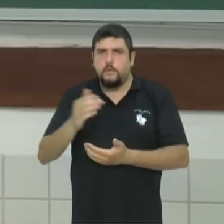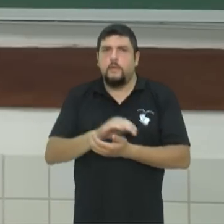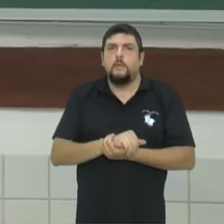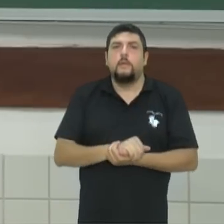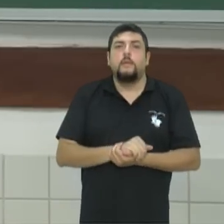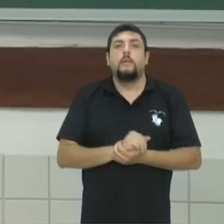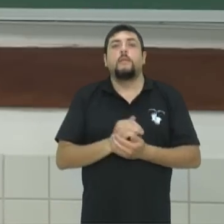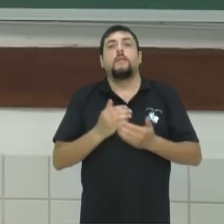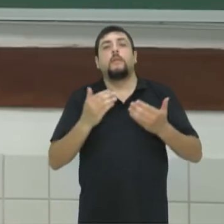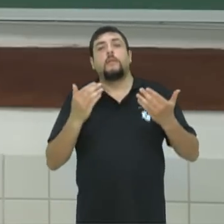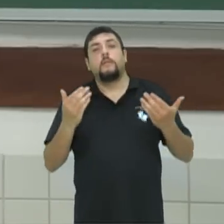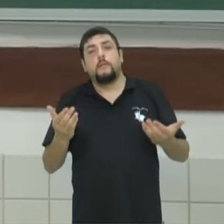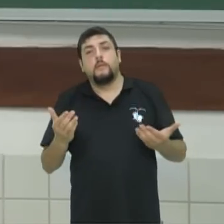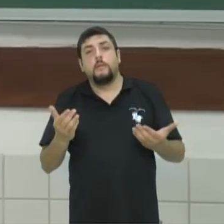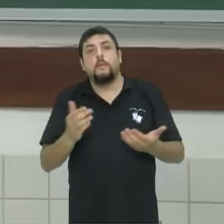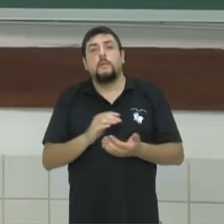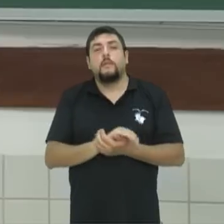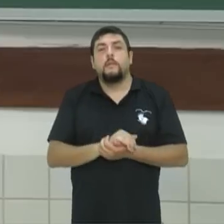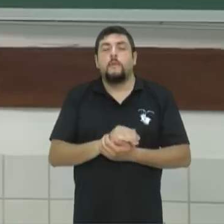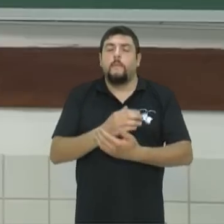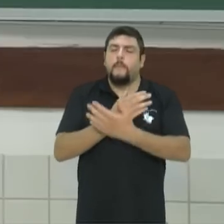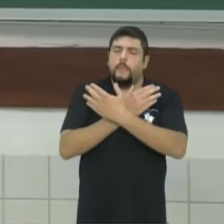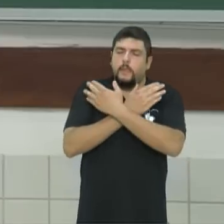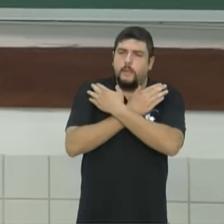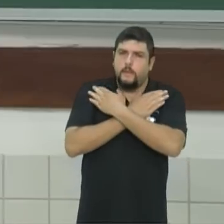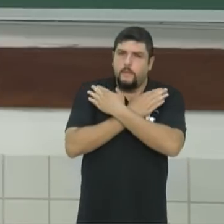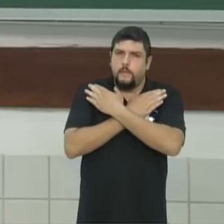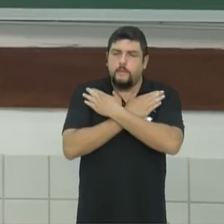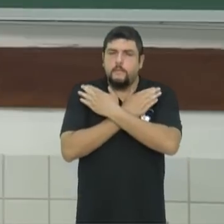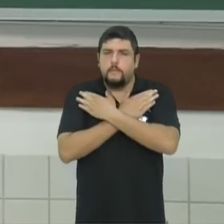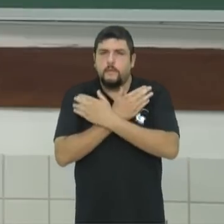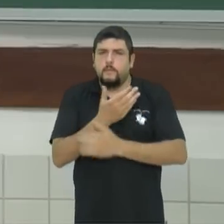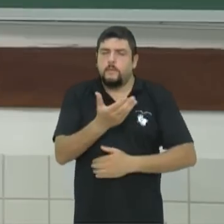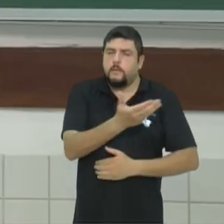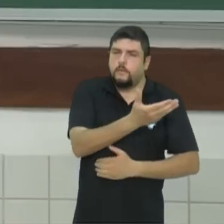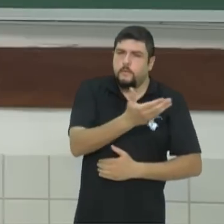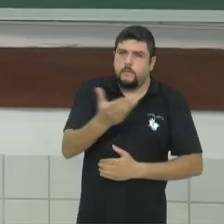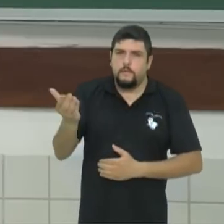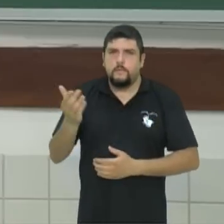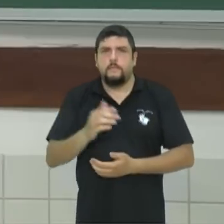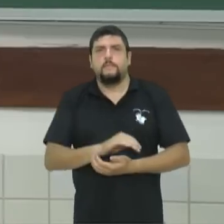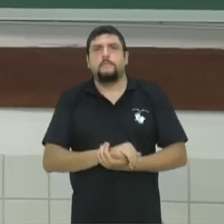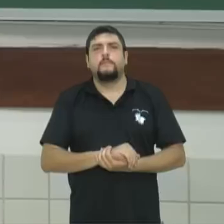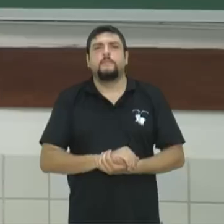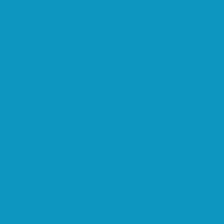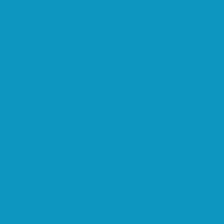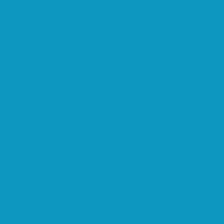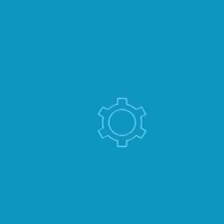e envio um abraço virtual e antiviral para todos vocês.